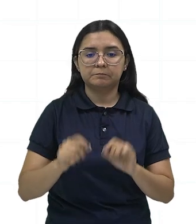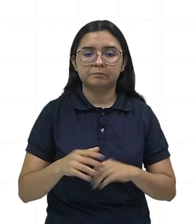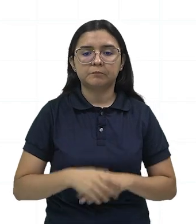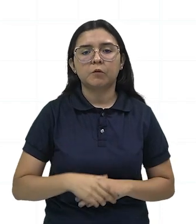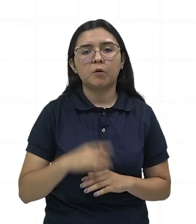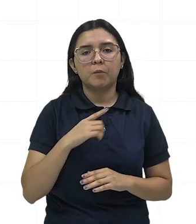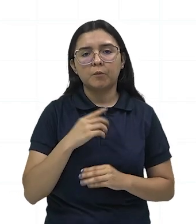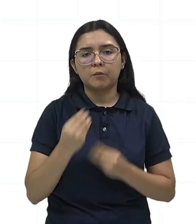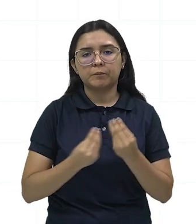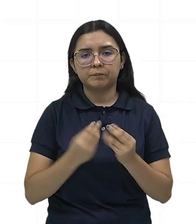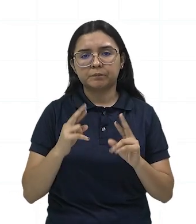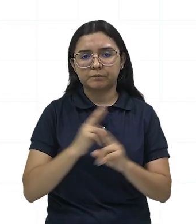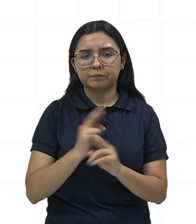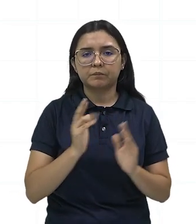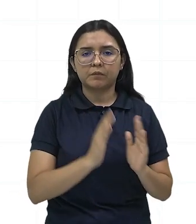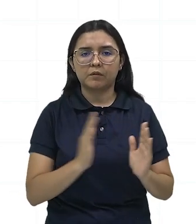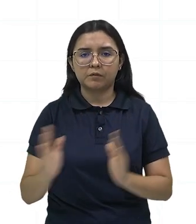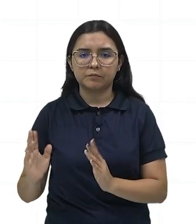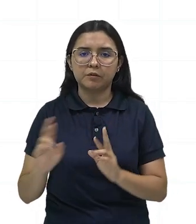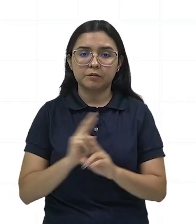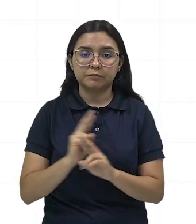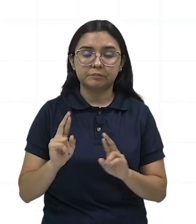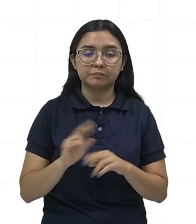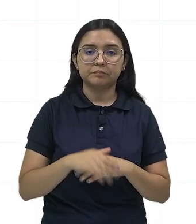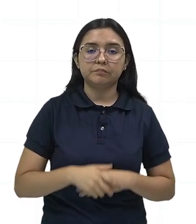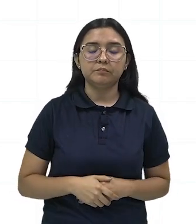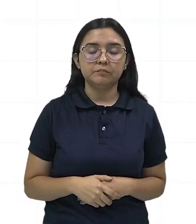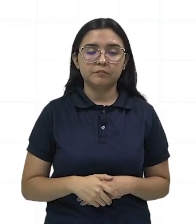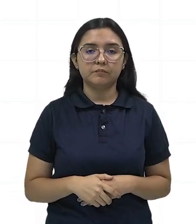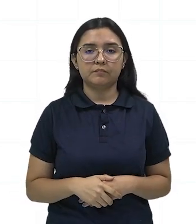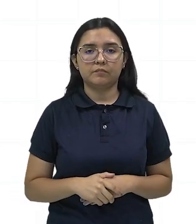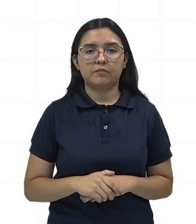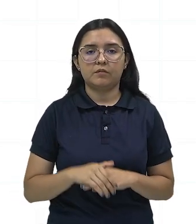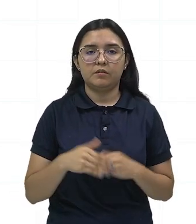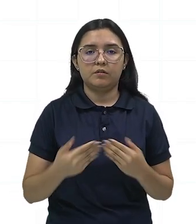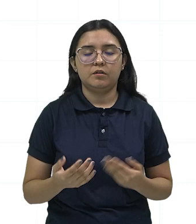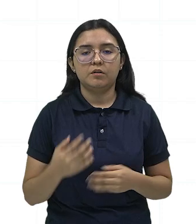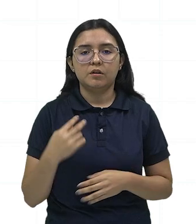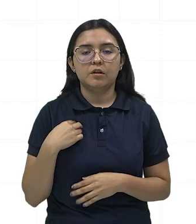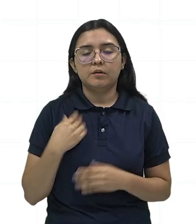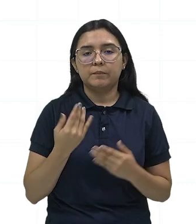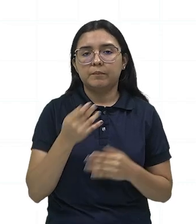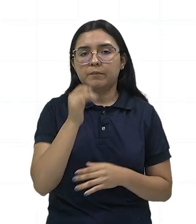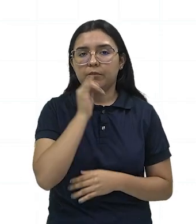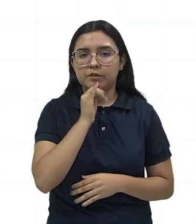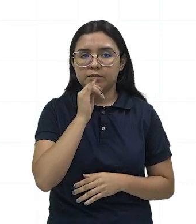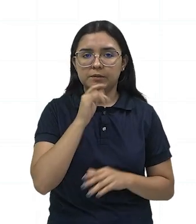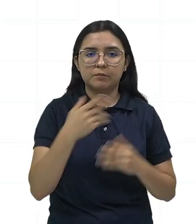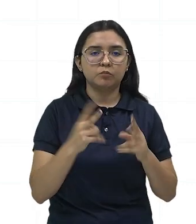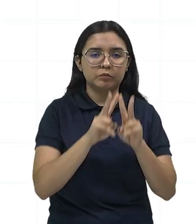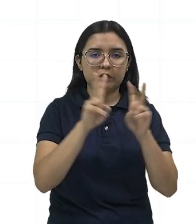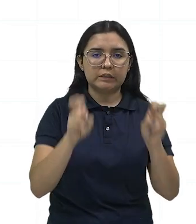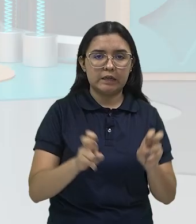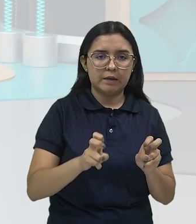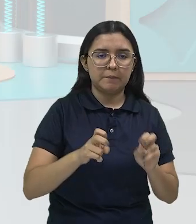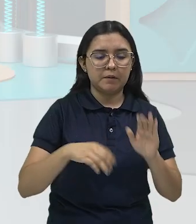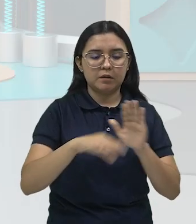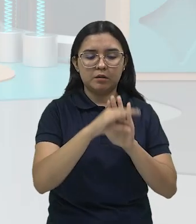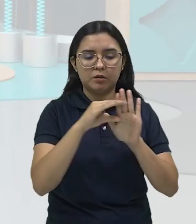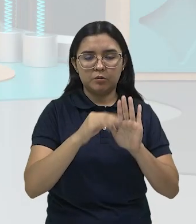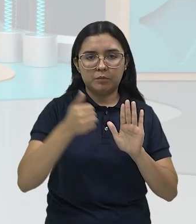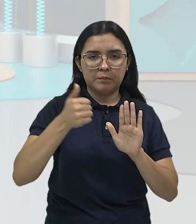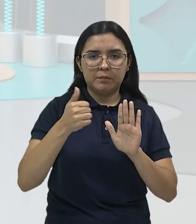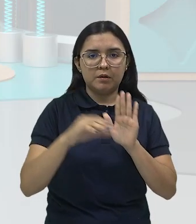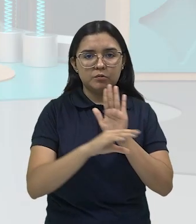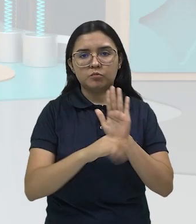texto estão relacionadas temporalmente. Você não pode falar sobre parafuso no primeiro parágrafo, abacaxi